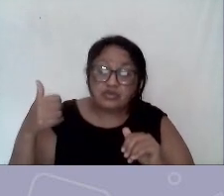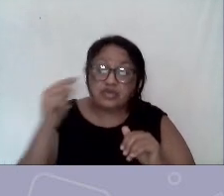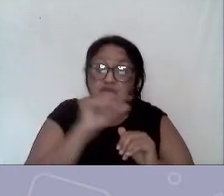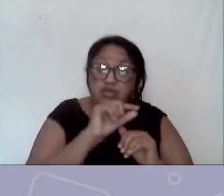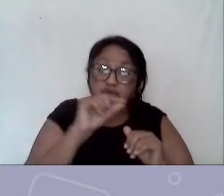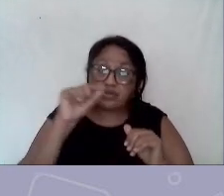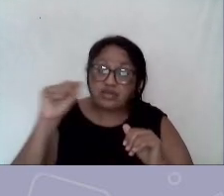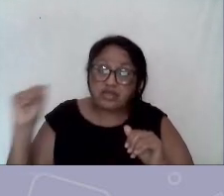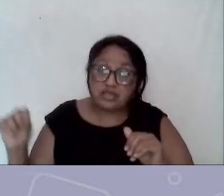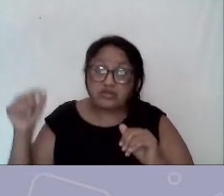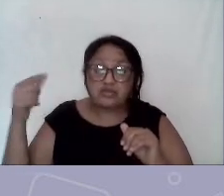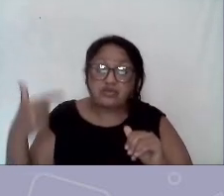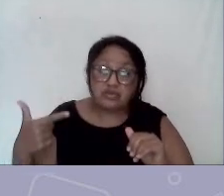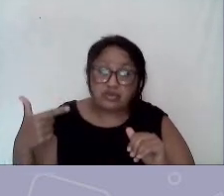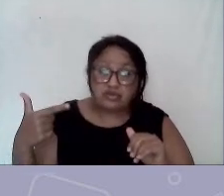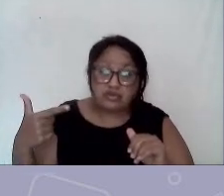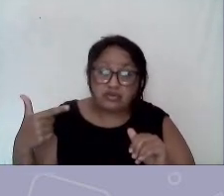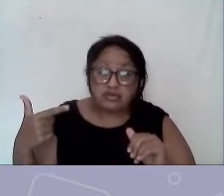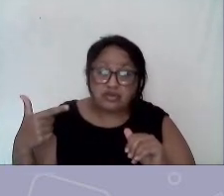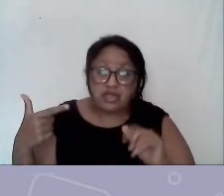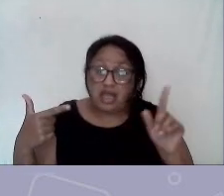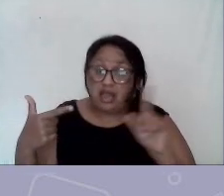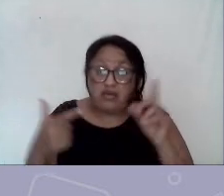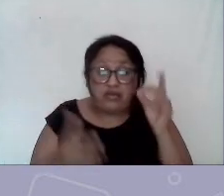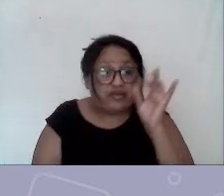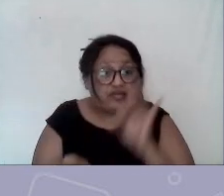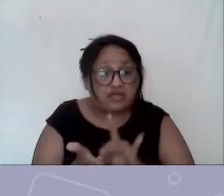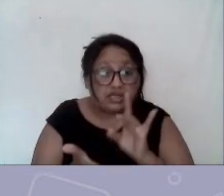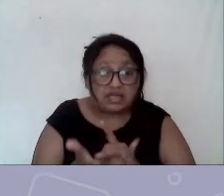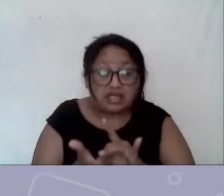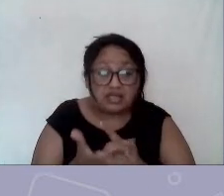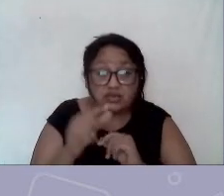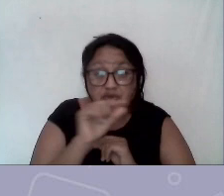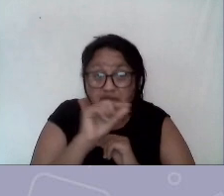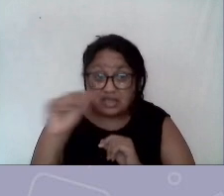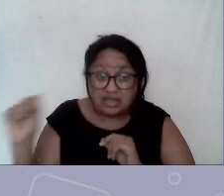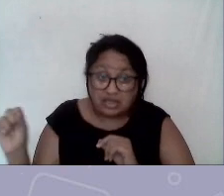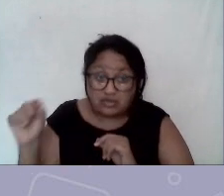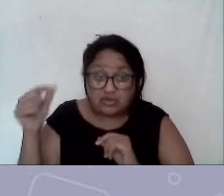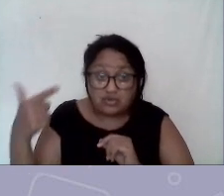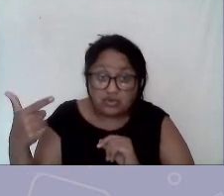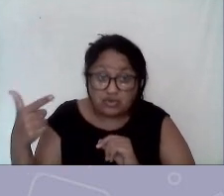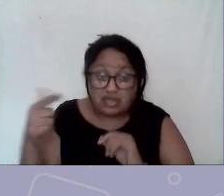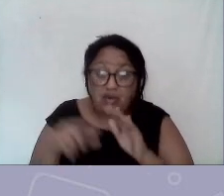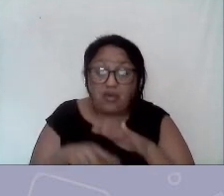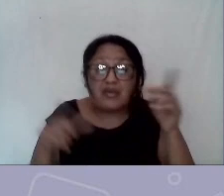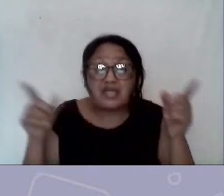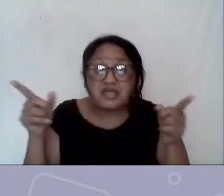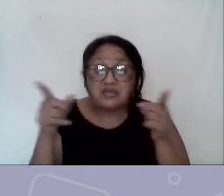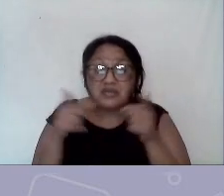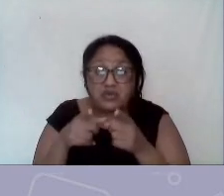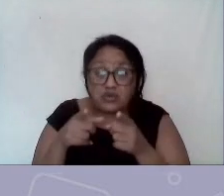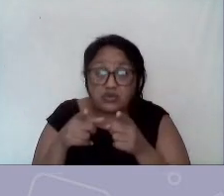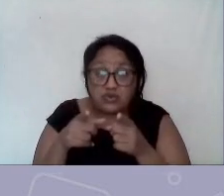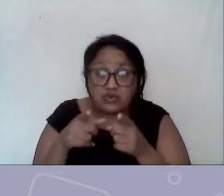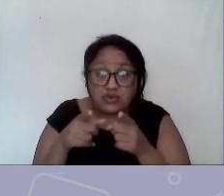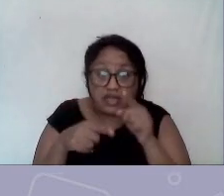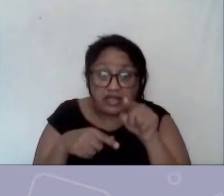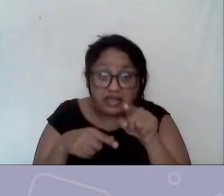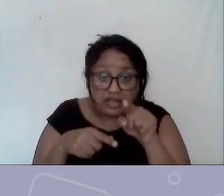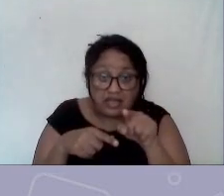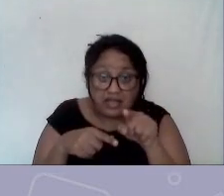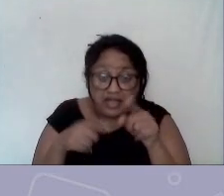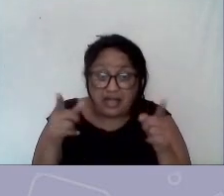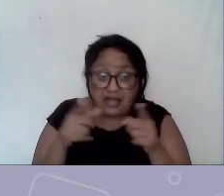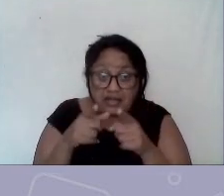trajeto 2 não é verdade o trajeto 2 é esse trajeto mais curto aqui gente o trajeto 2 é